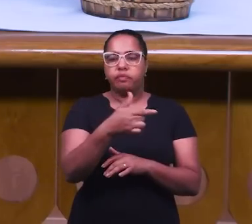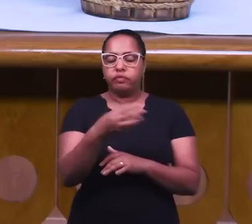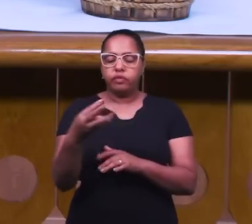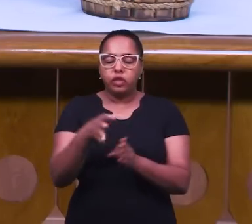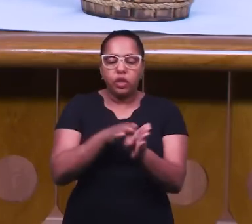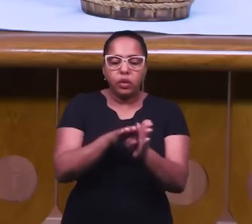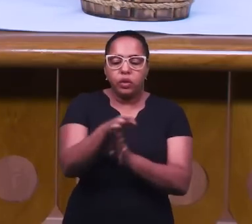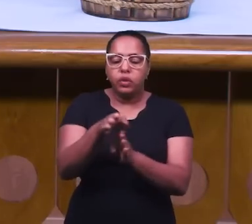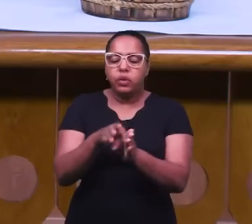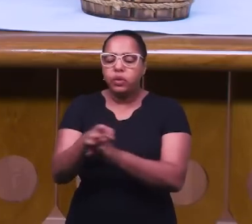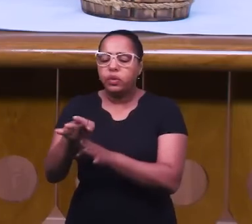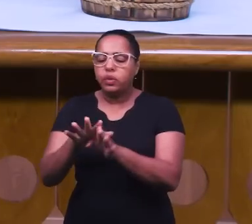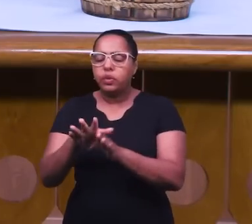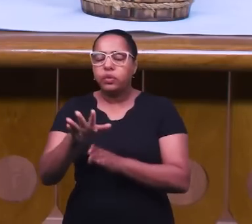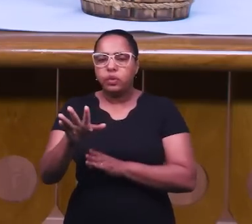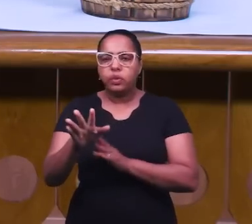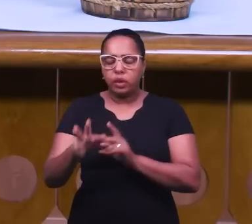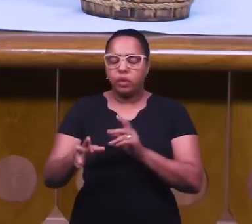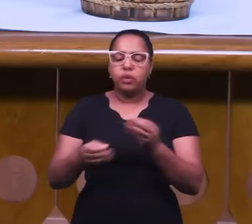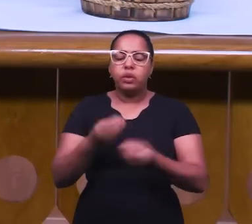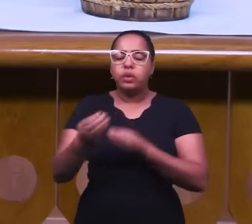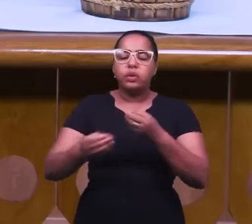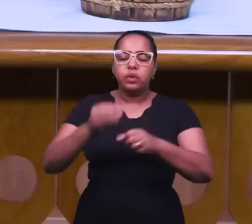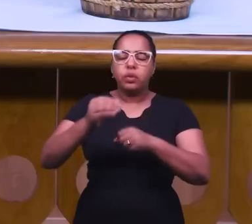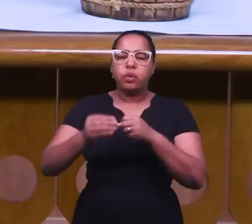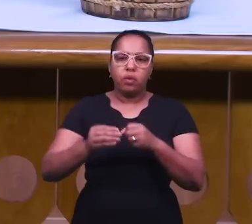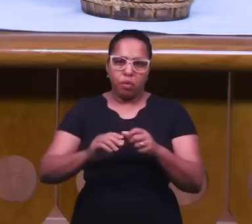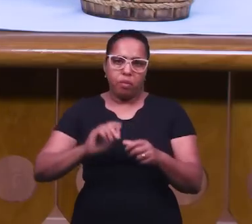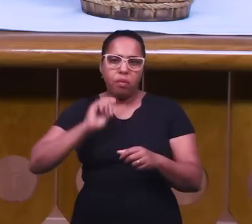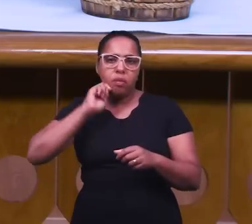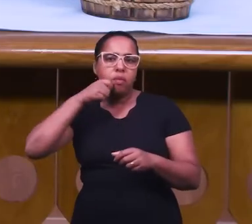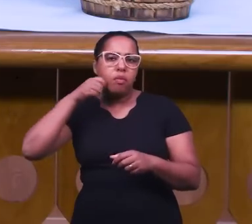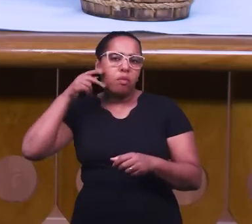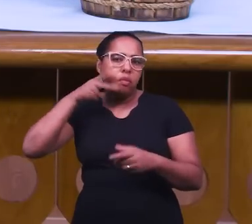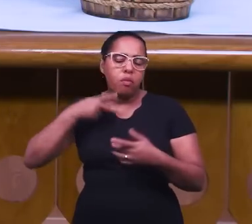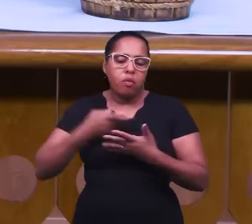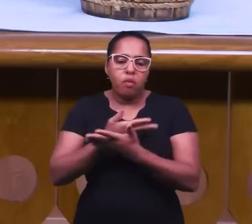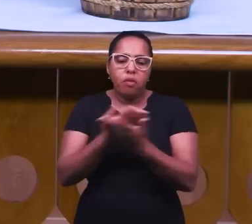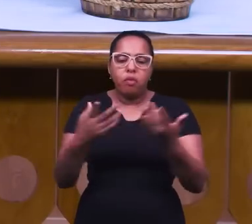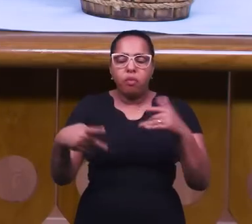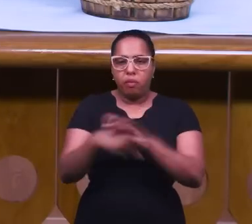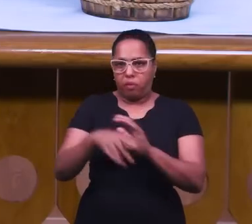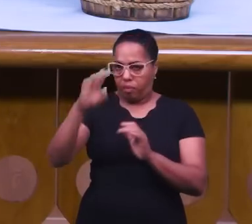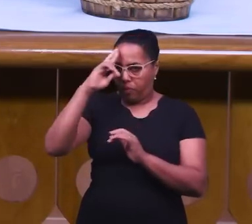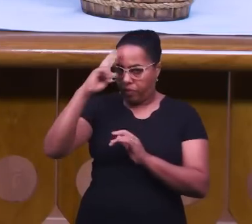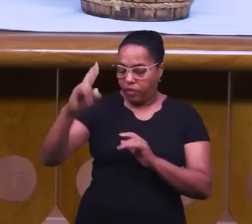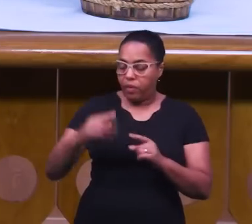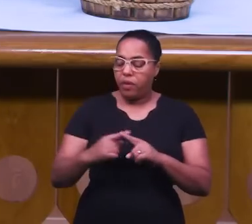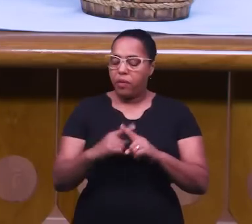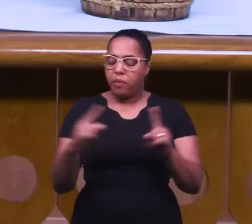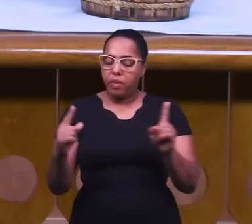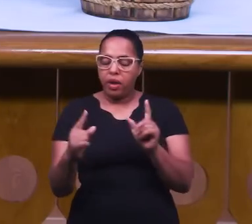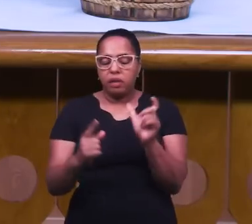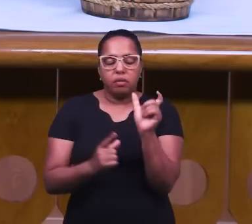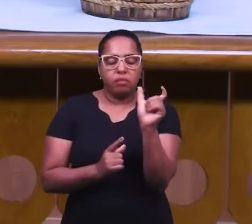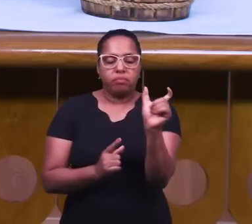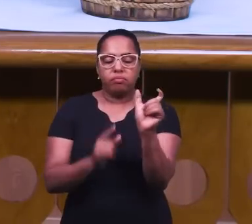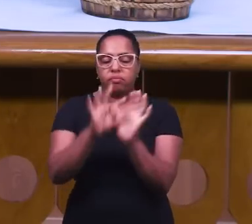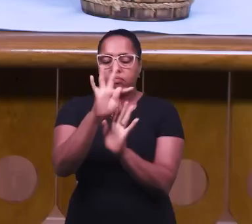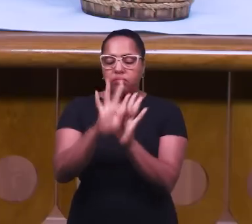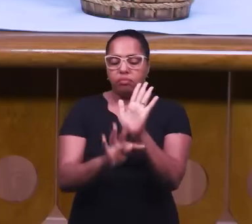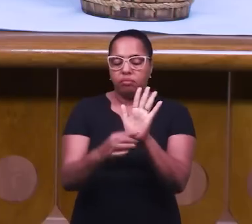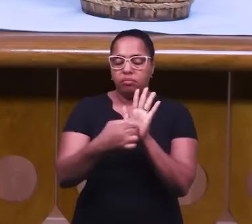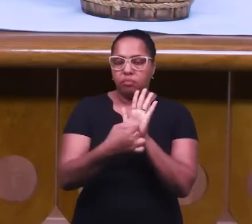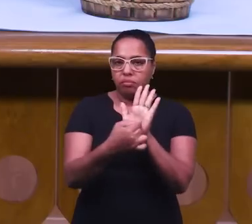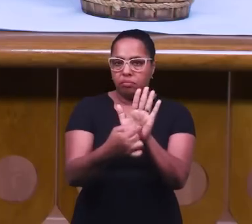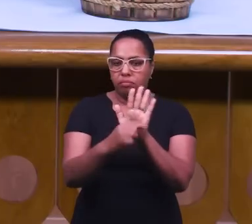dando instruções à igreja sobre como celebrar a ceia do Senhor. Mas agora, com esta expressão aqui, deste